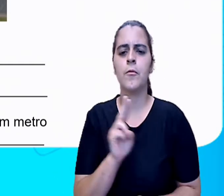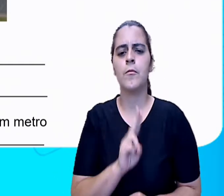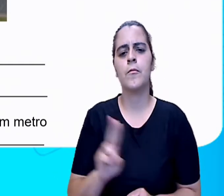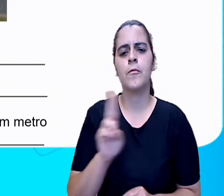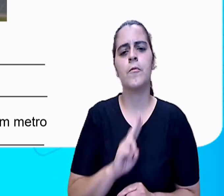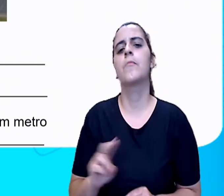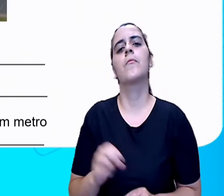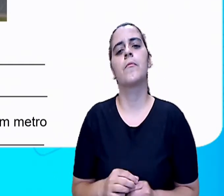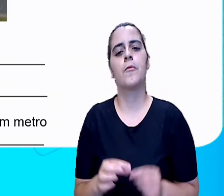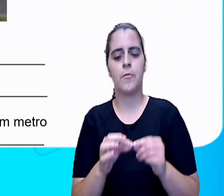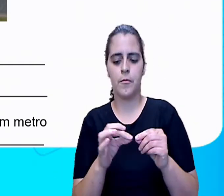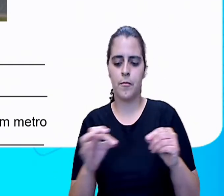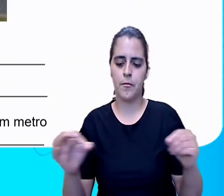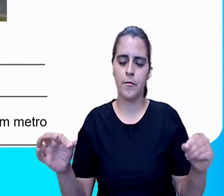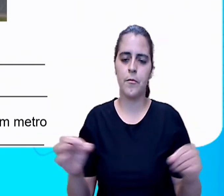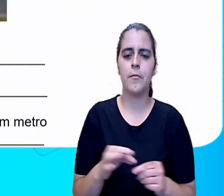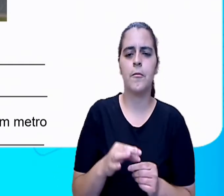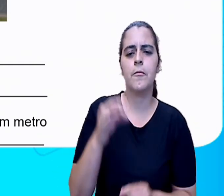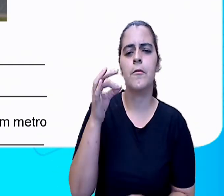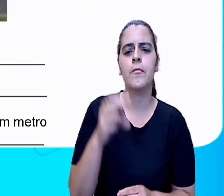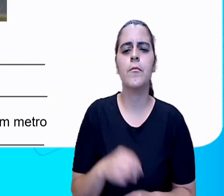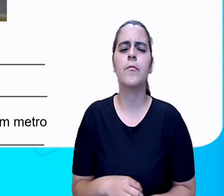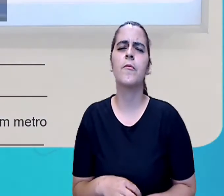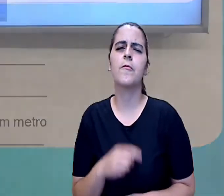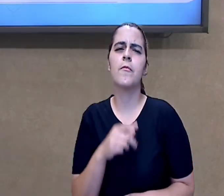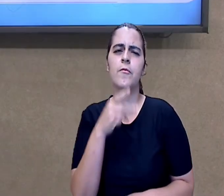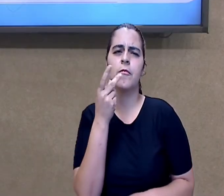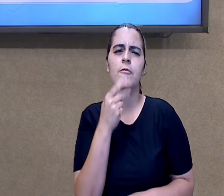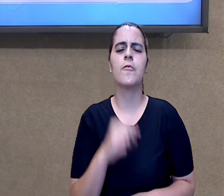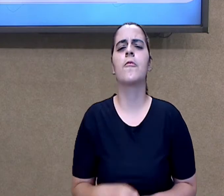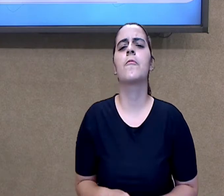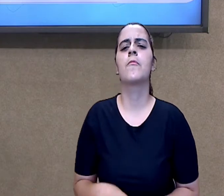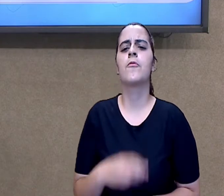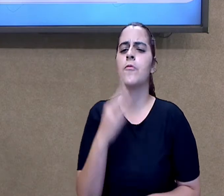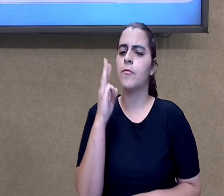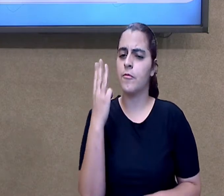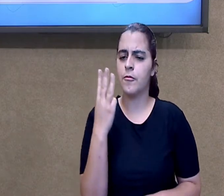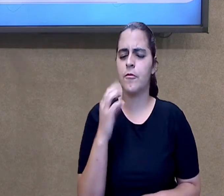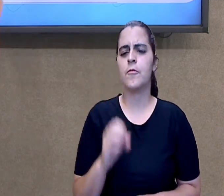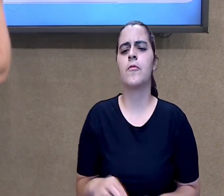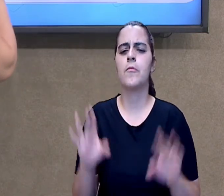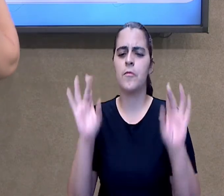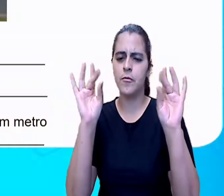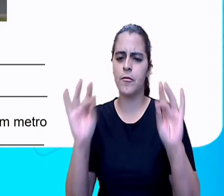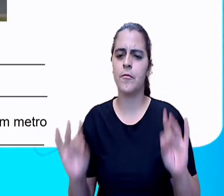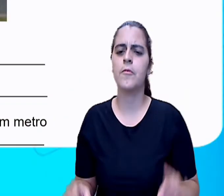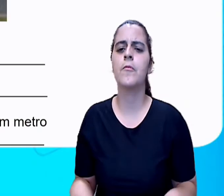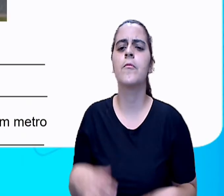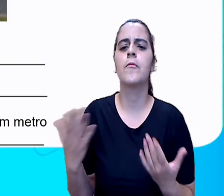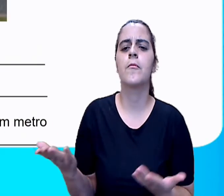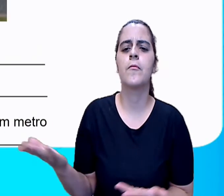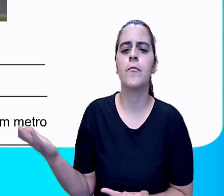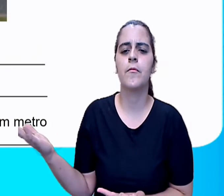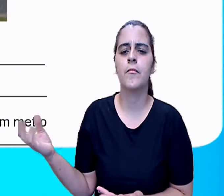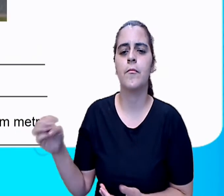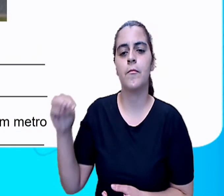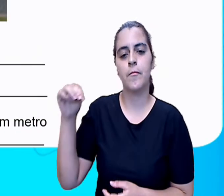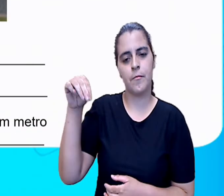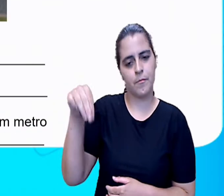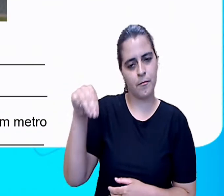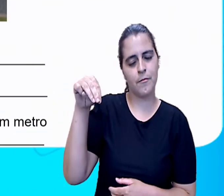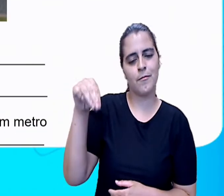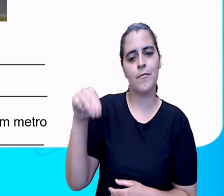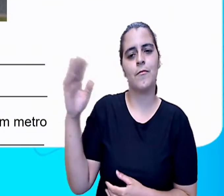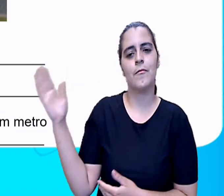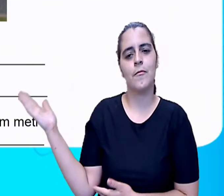comprimentos? Bom, nós falamos aqui sobre 3, né? Mas a nossa principal é